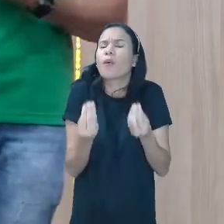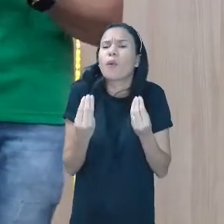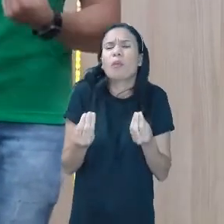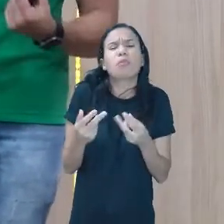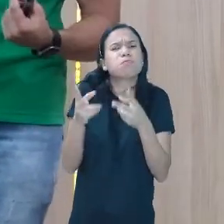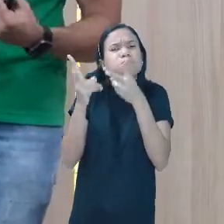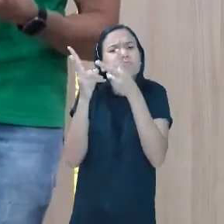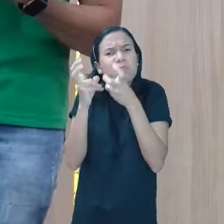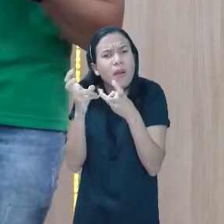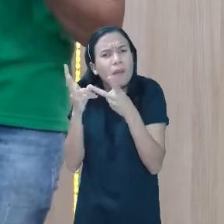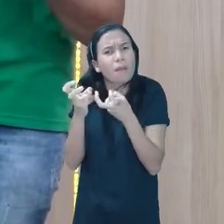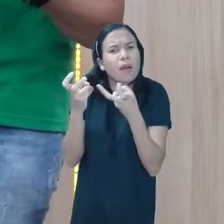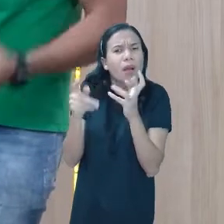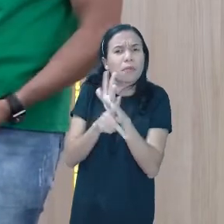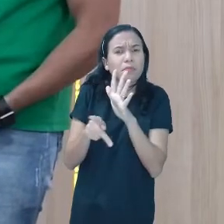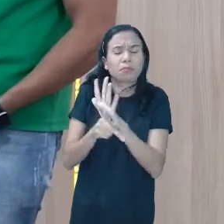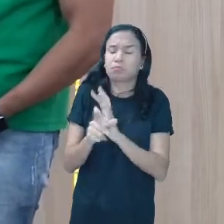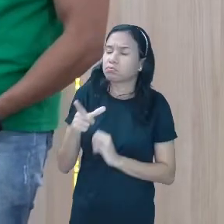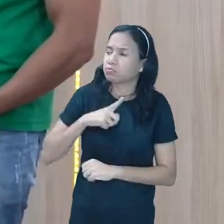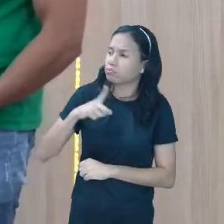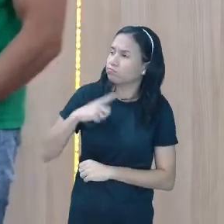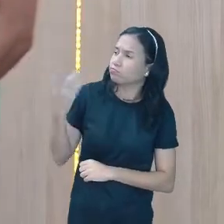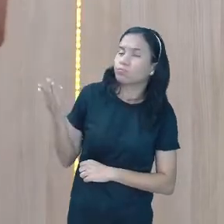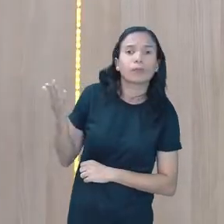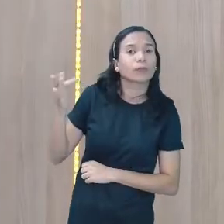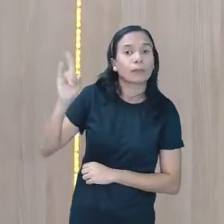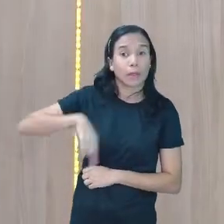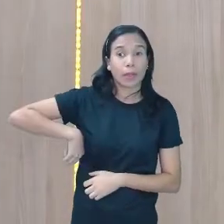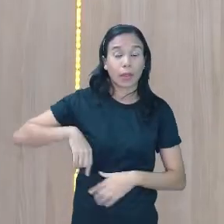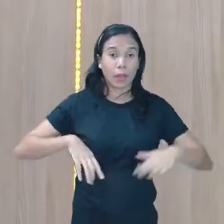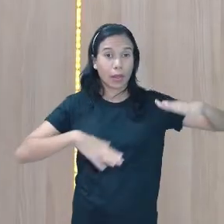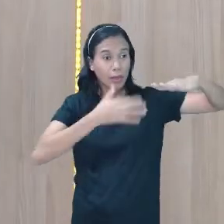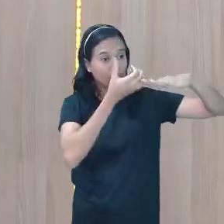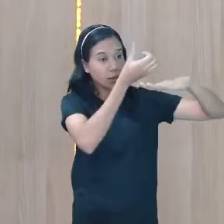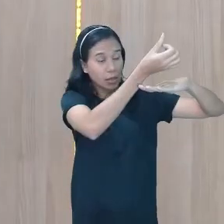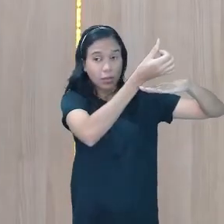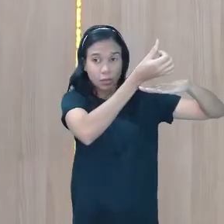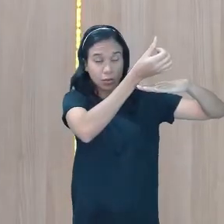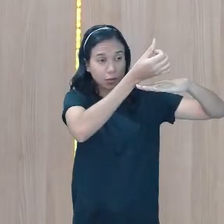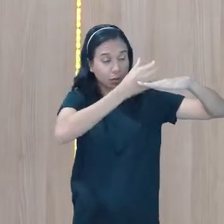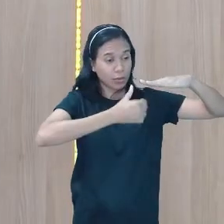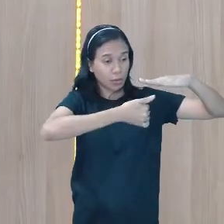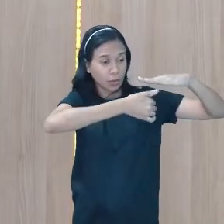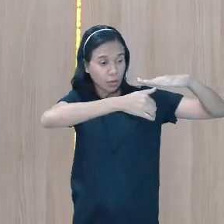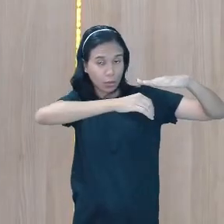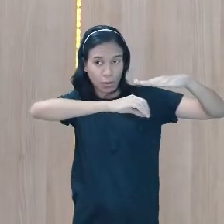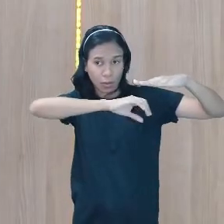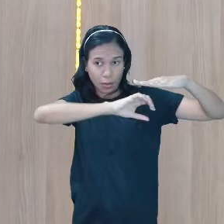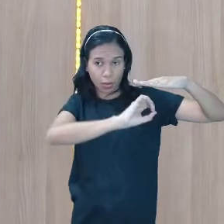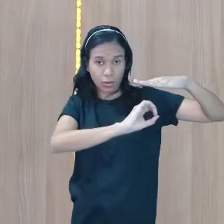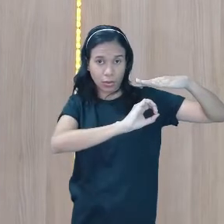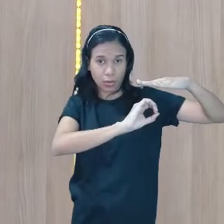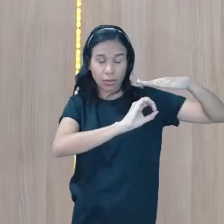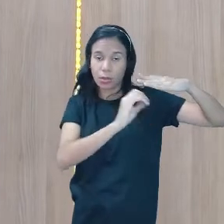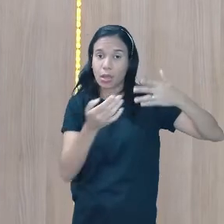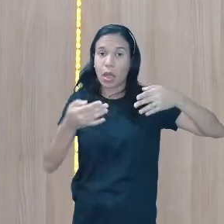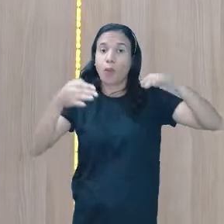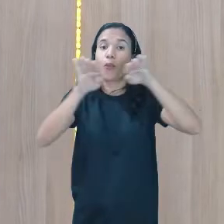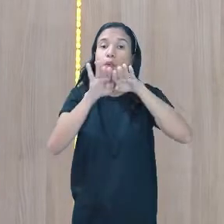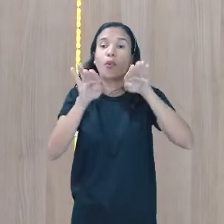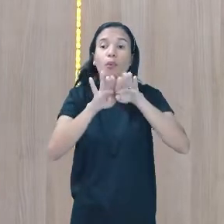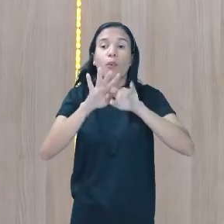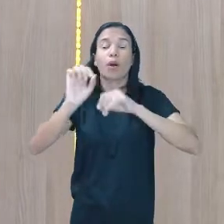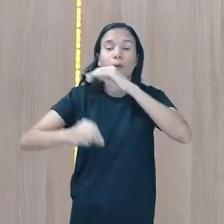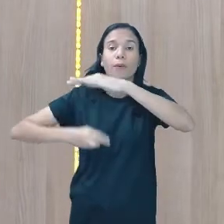gente lê essa proporção? A gente diz que 6 está para 10, assim